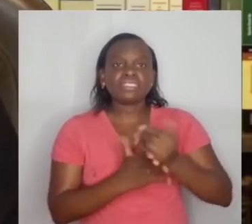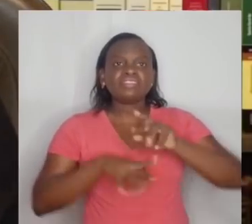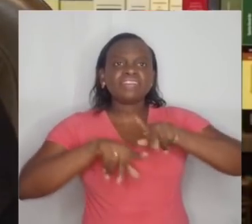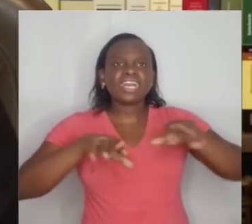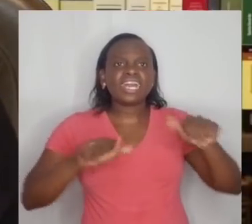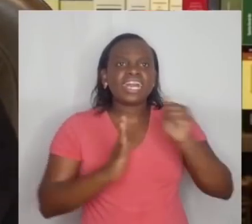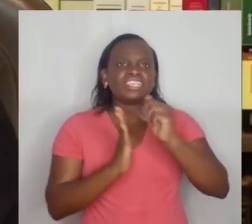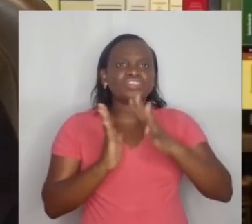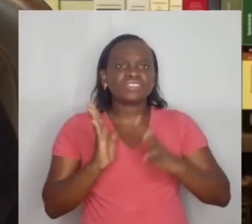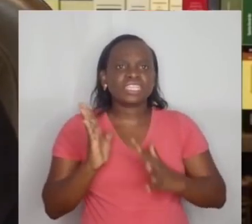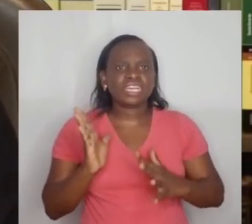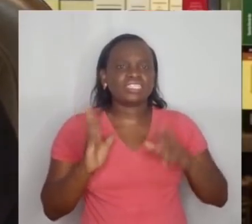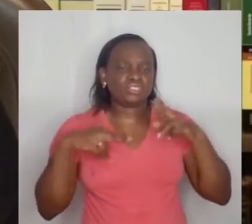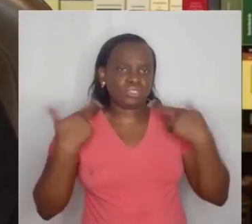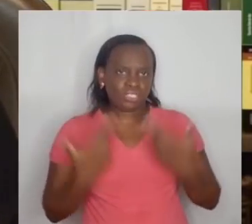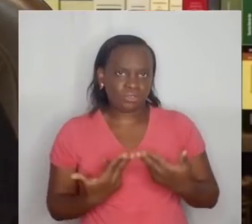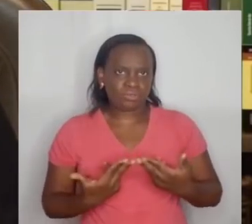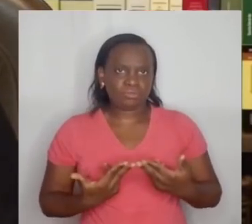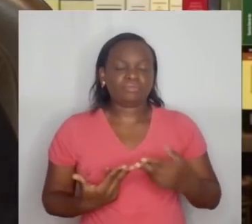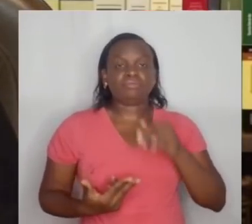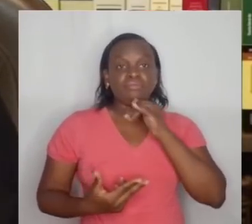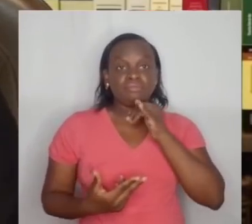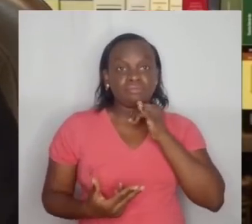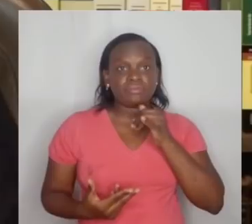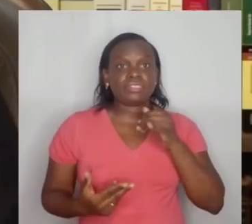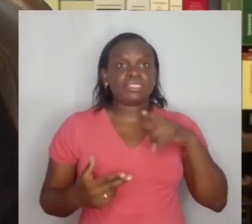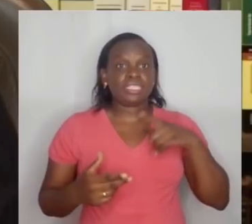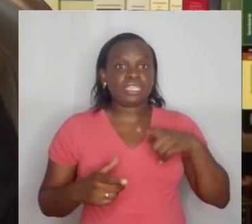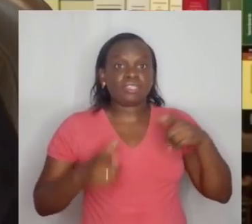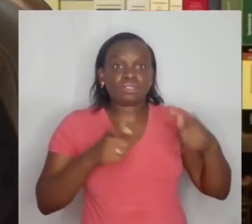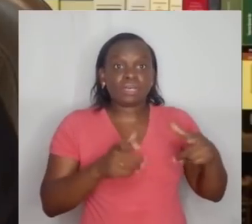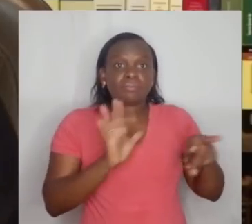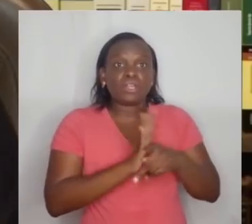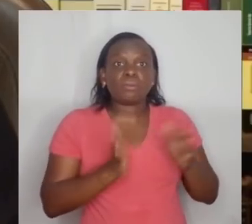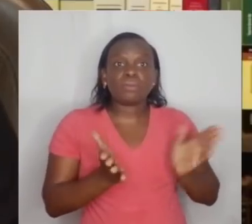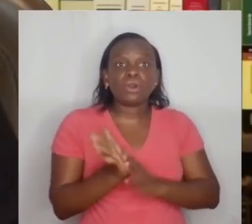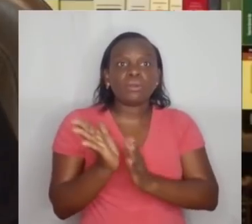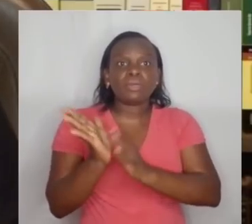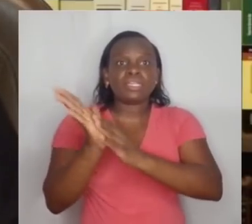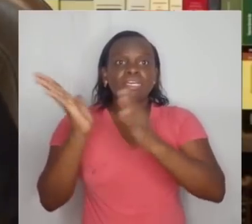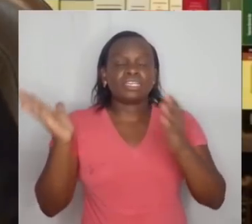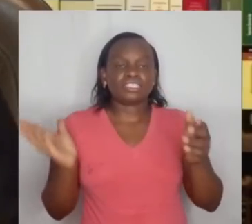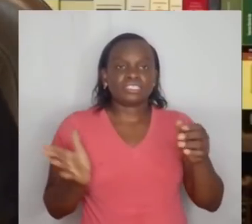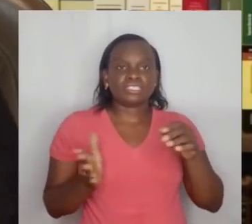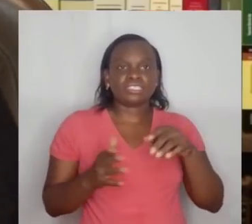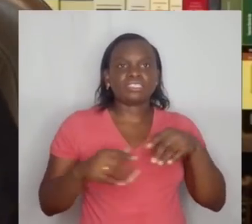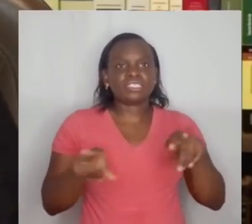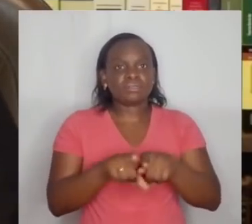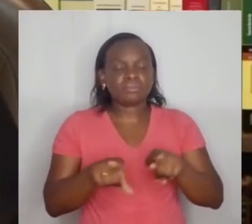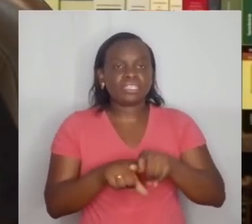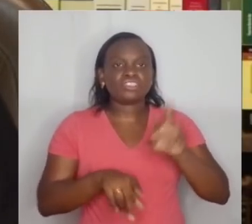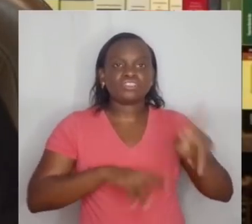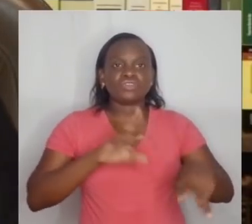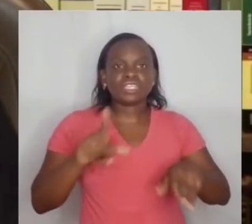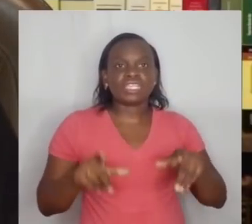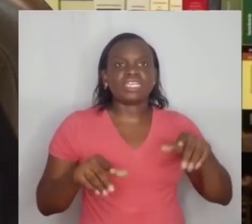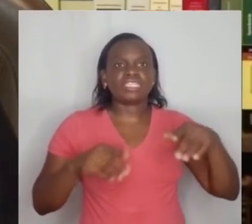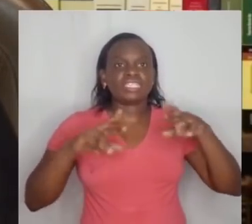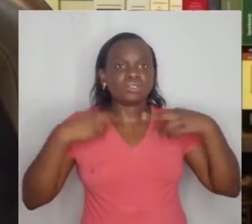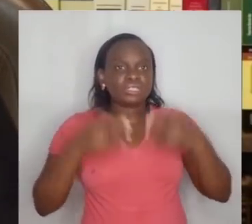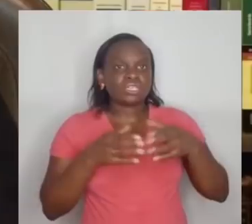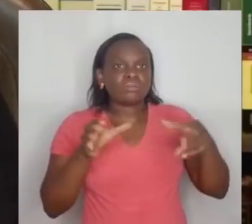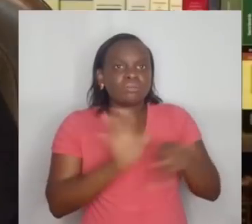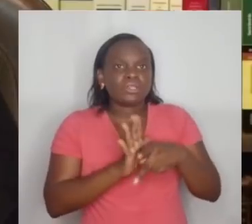destaque para as inúmeras atividades dessa reunião, como a sessão homenagem da Education Review, as diferentes